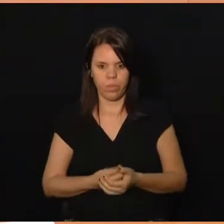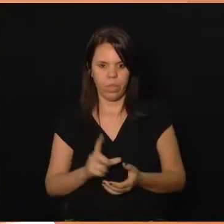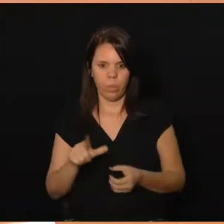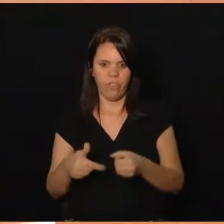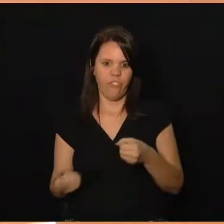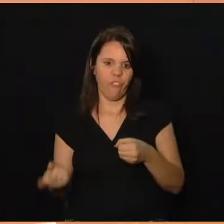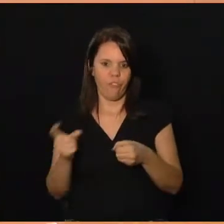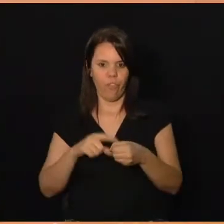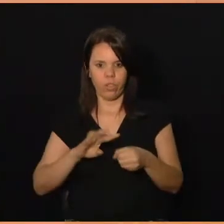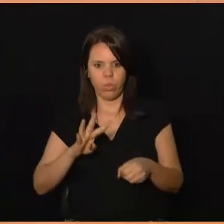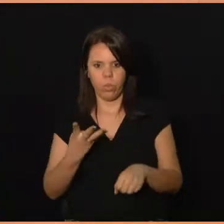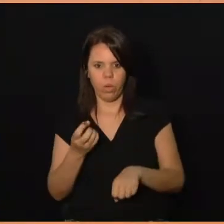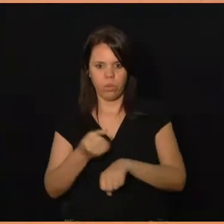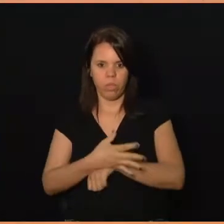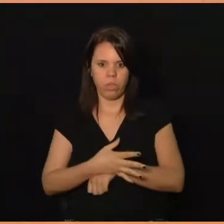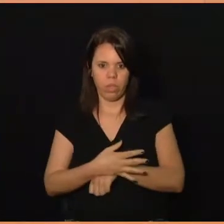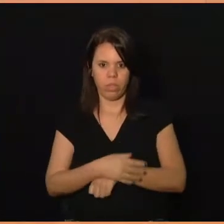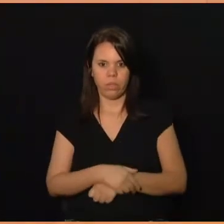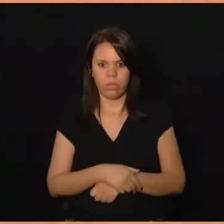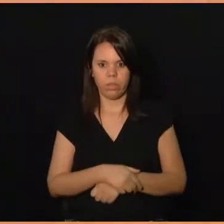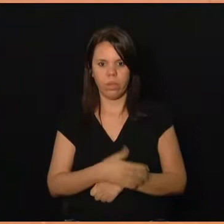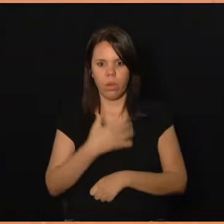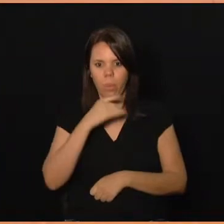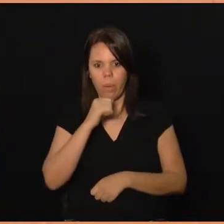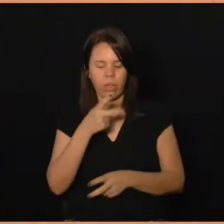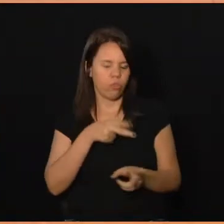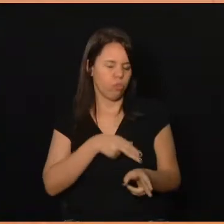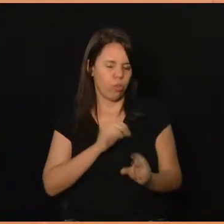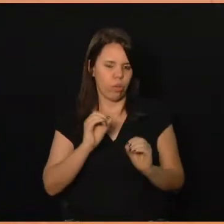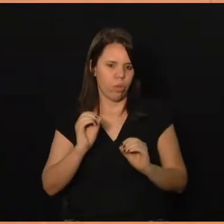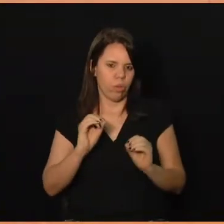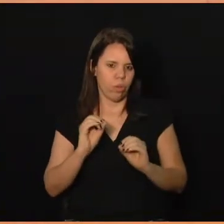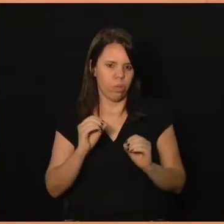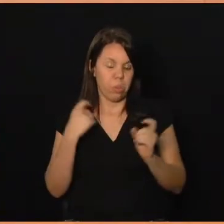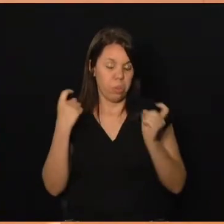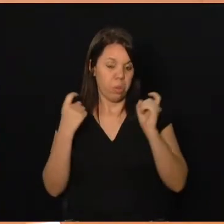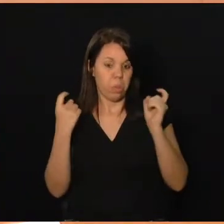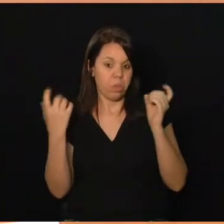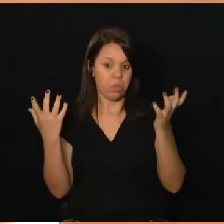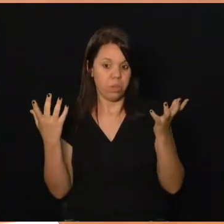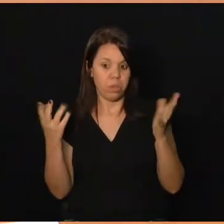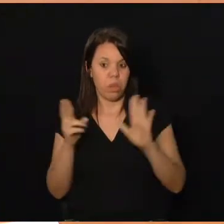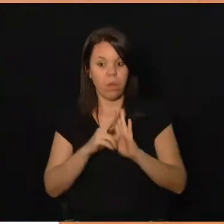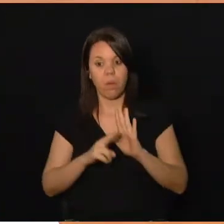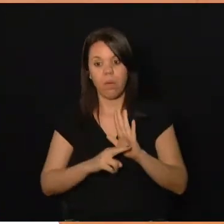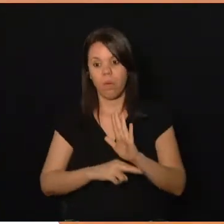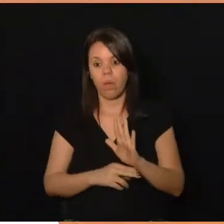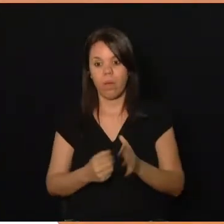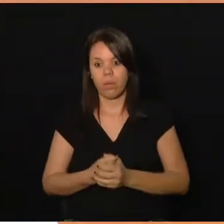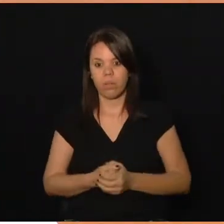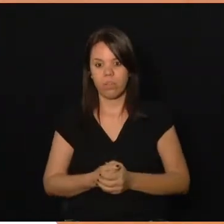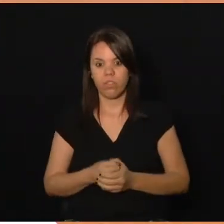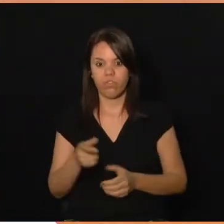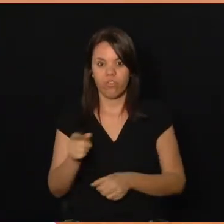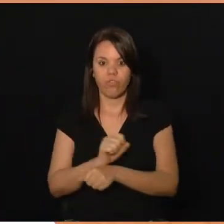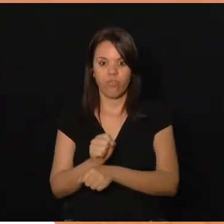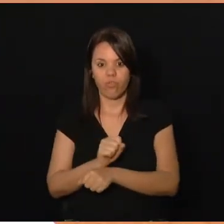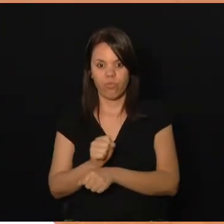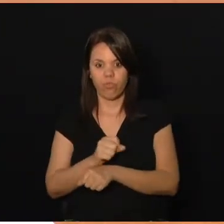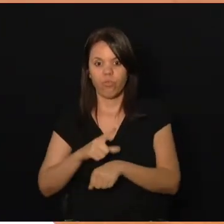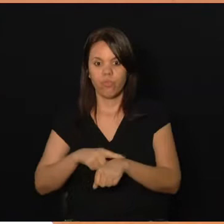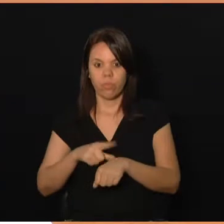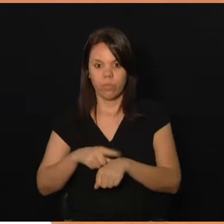às 4 horas da manhã, aí o pai não dorme, aí aquela preocupação, vai colocando regras. Você vai dirigir, mas você vai ter um